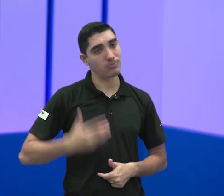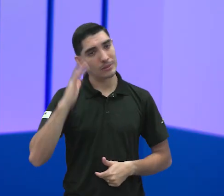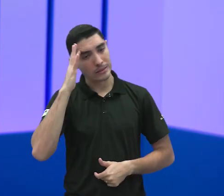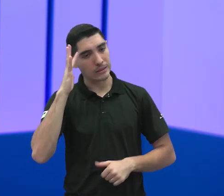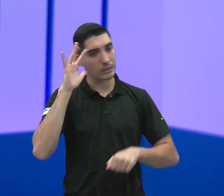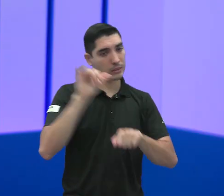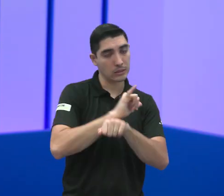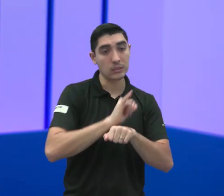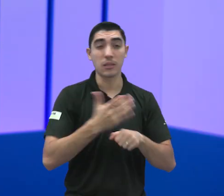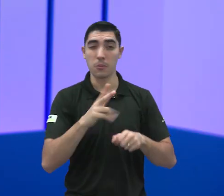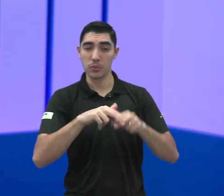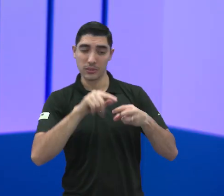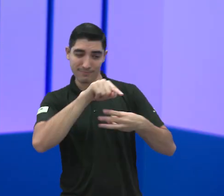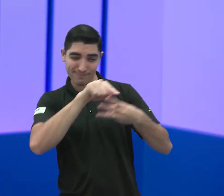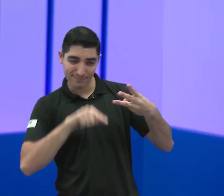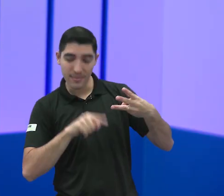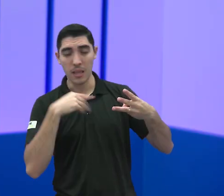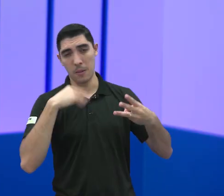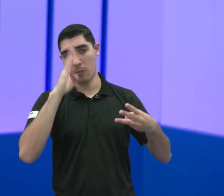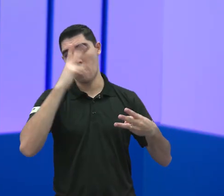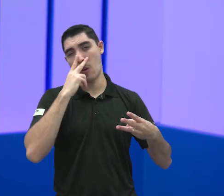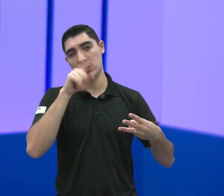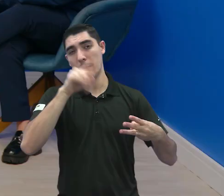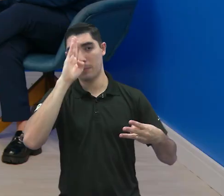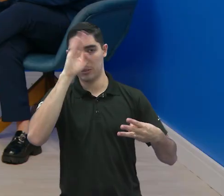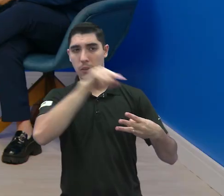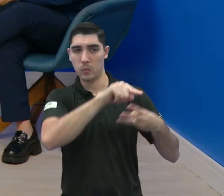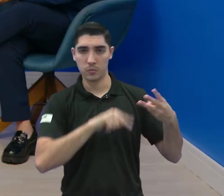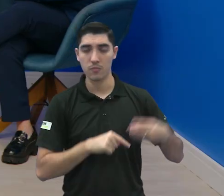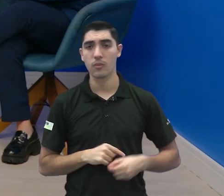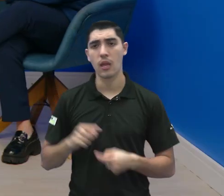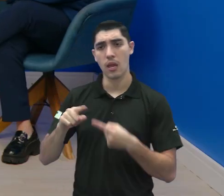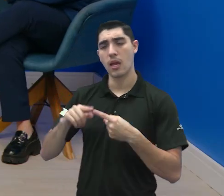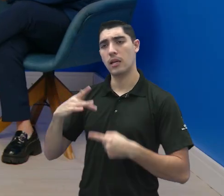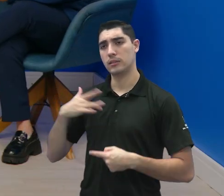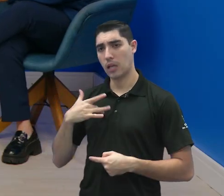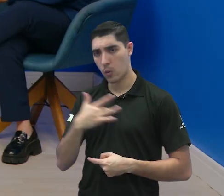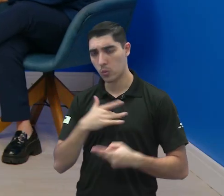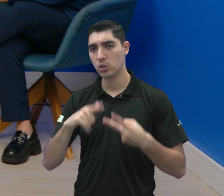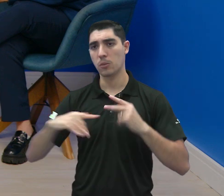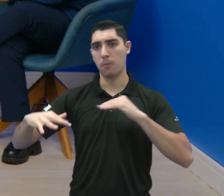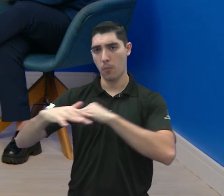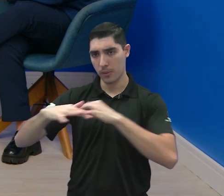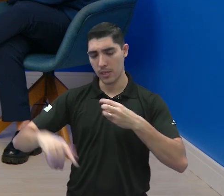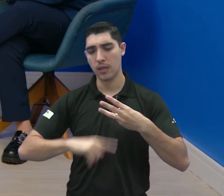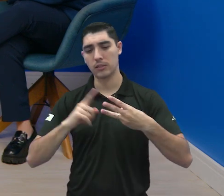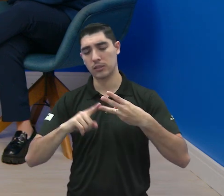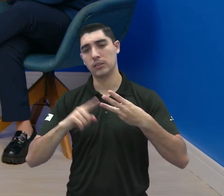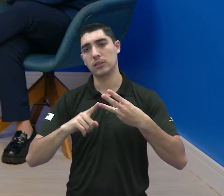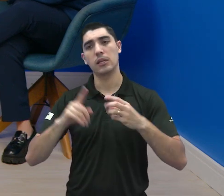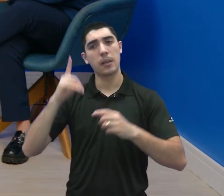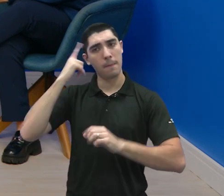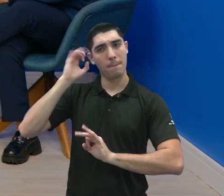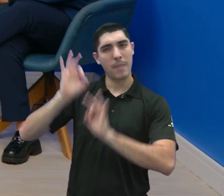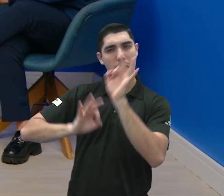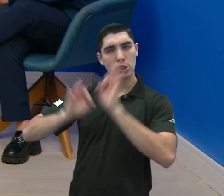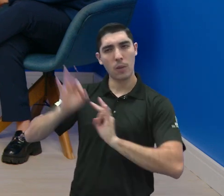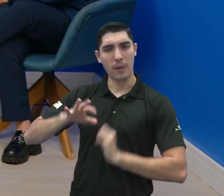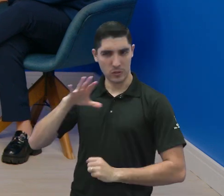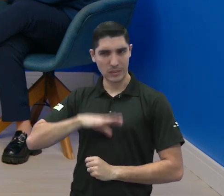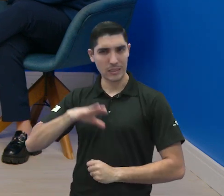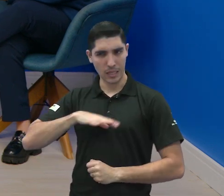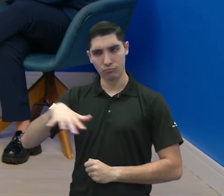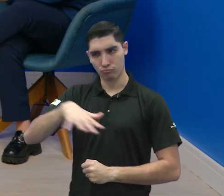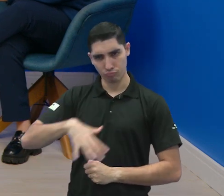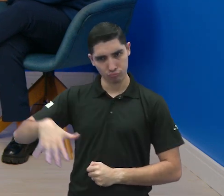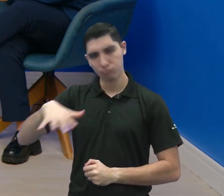essas três grandes áreas são impactadas. A saúde, a mobilidade e a questão do planejamento urbano, né? O senhor